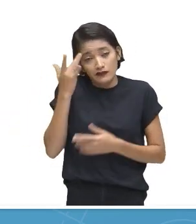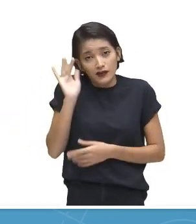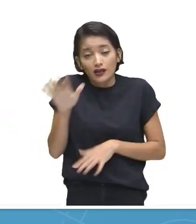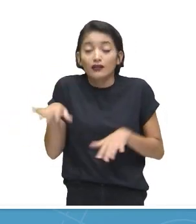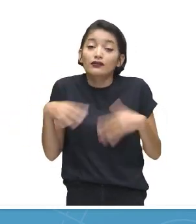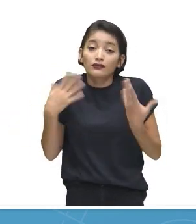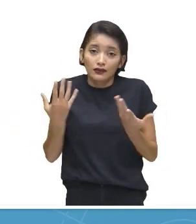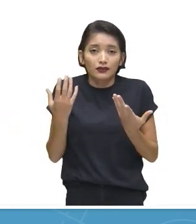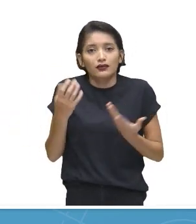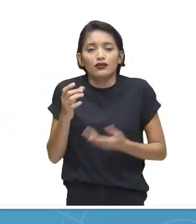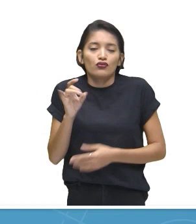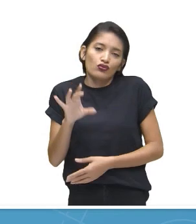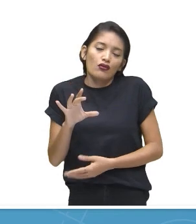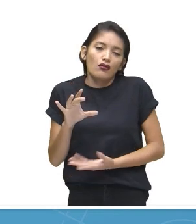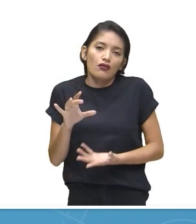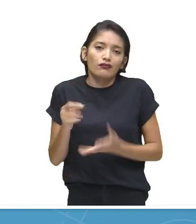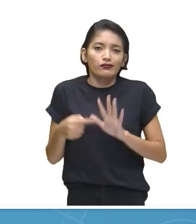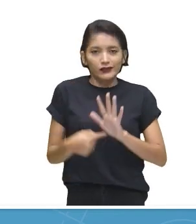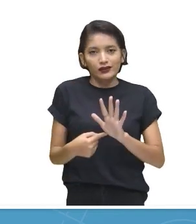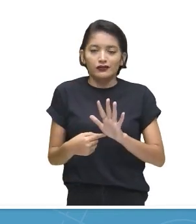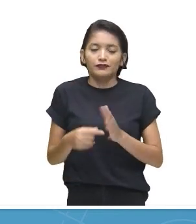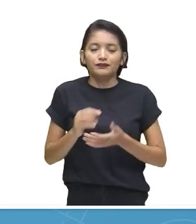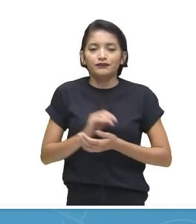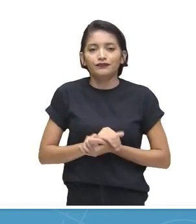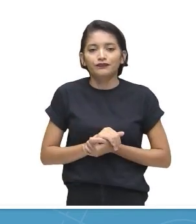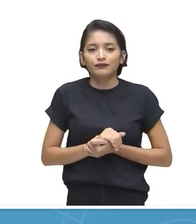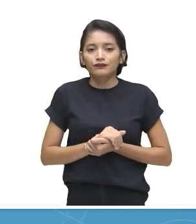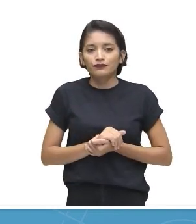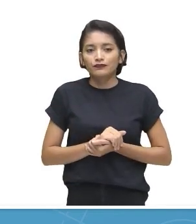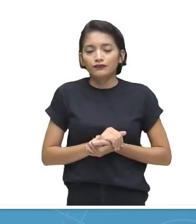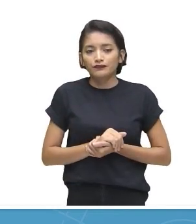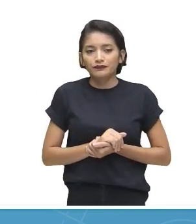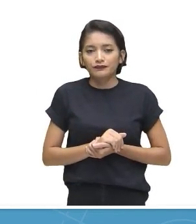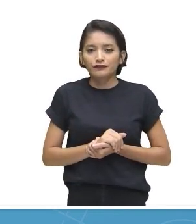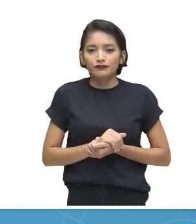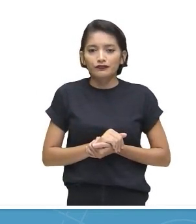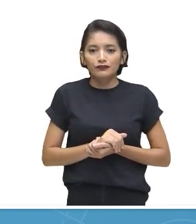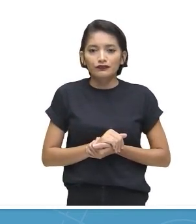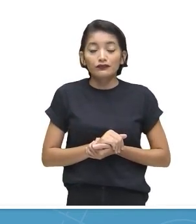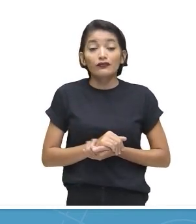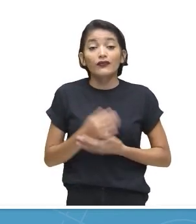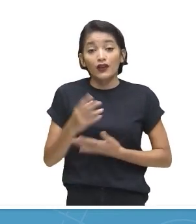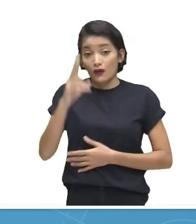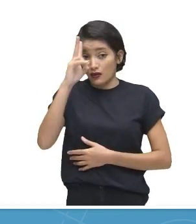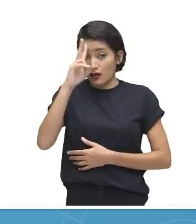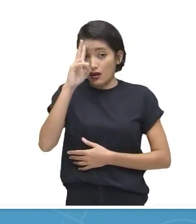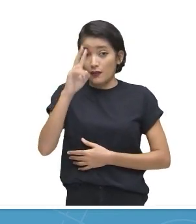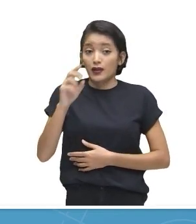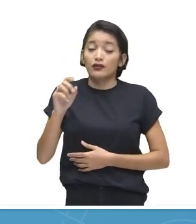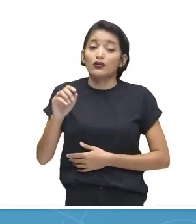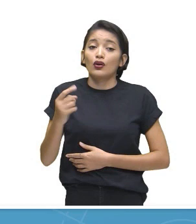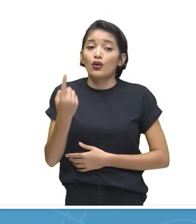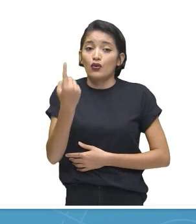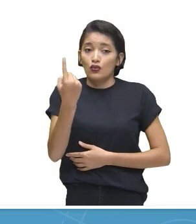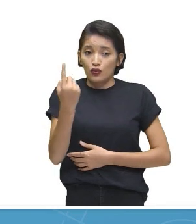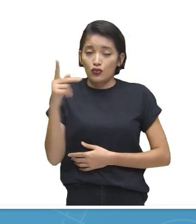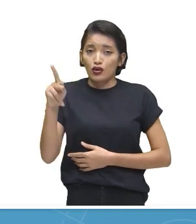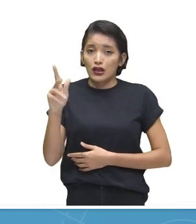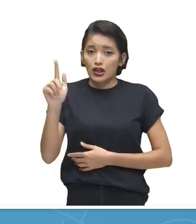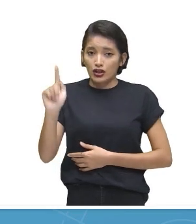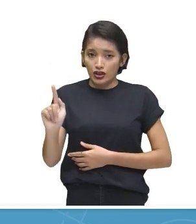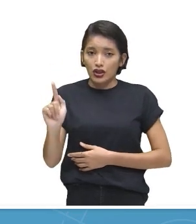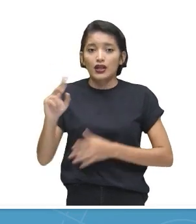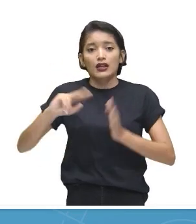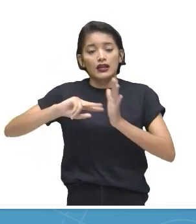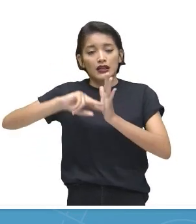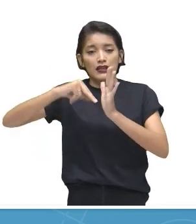gente está fazendo só uma demonstração. Mas olha lá. Então, relembrando, 1000 gramas, olha lá, você